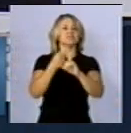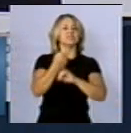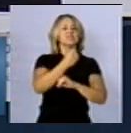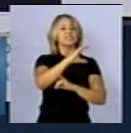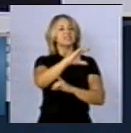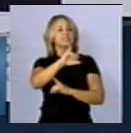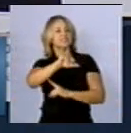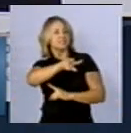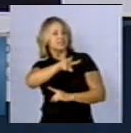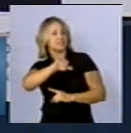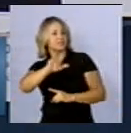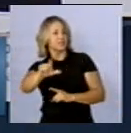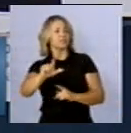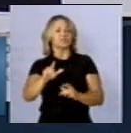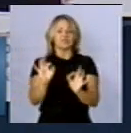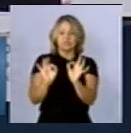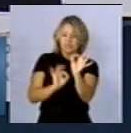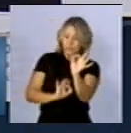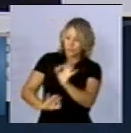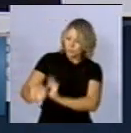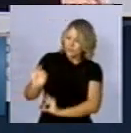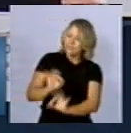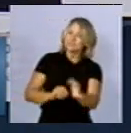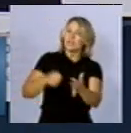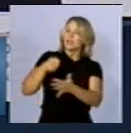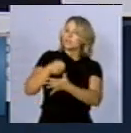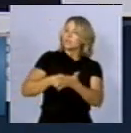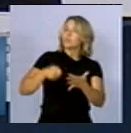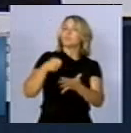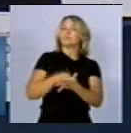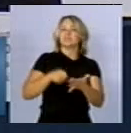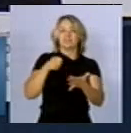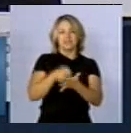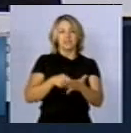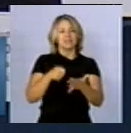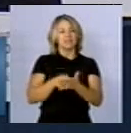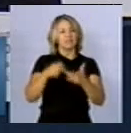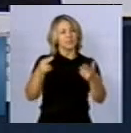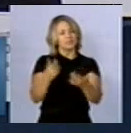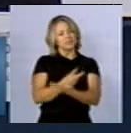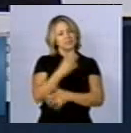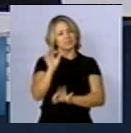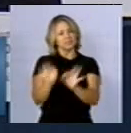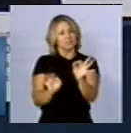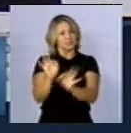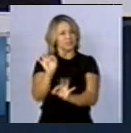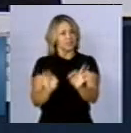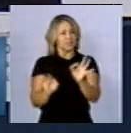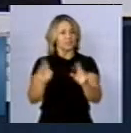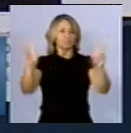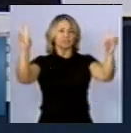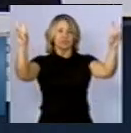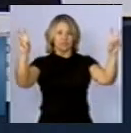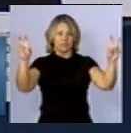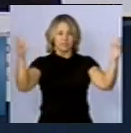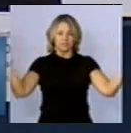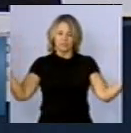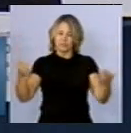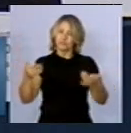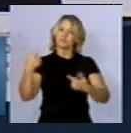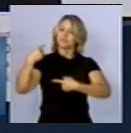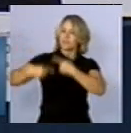a se organizarem e pleitearem como é o presente caso no judiciário o tema que hoje